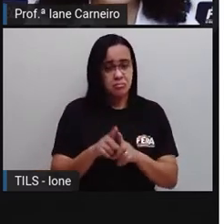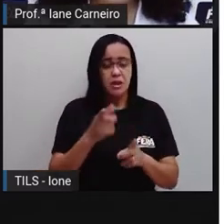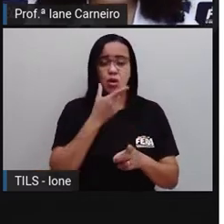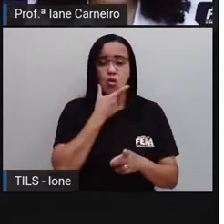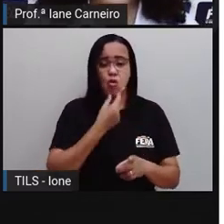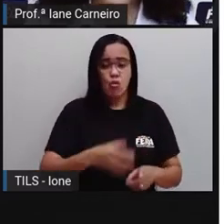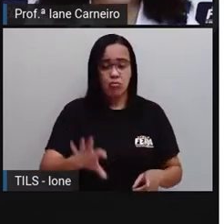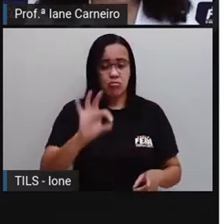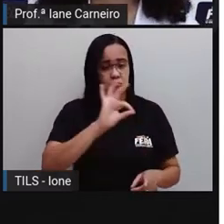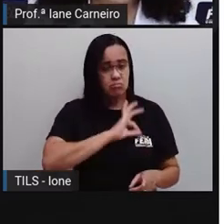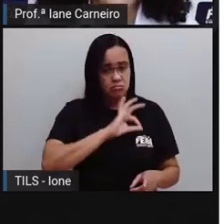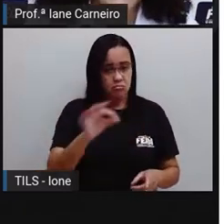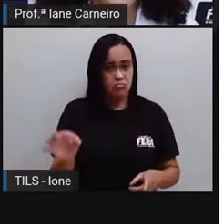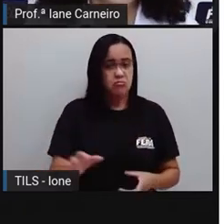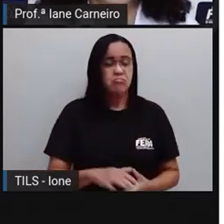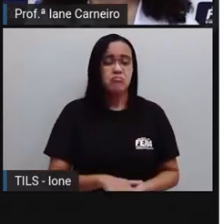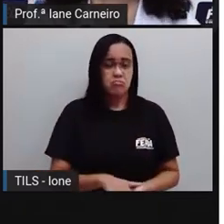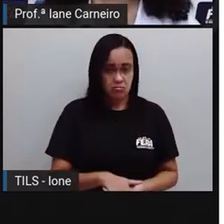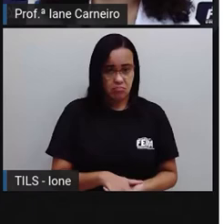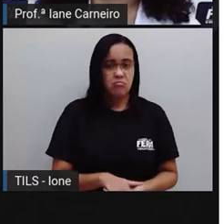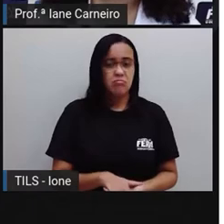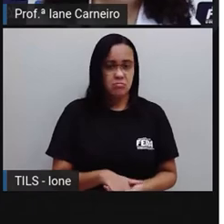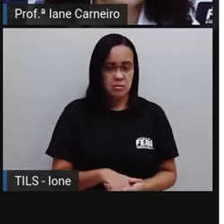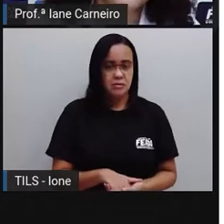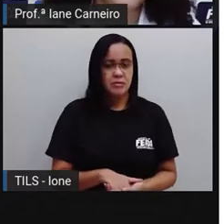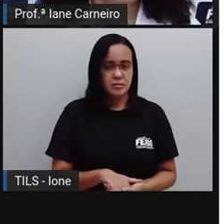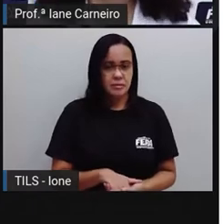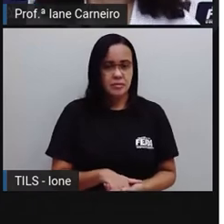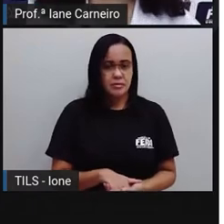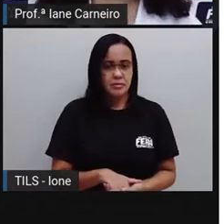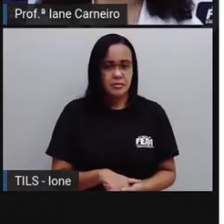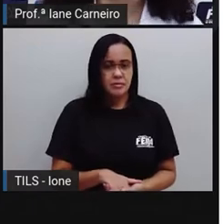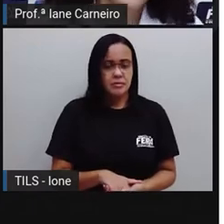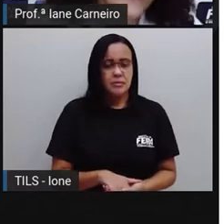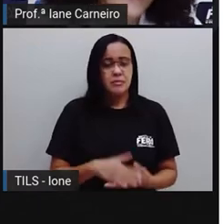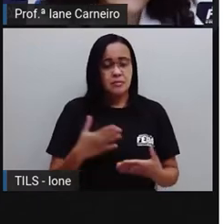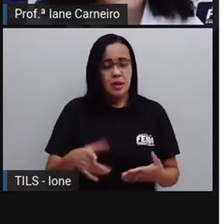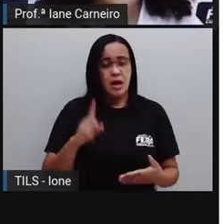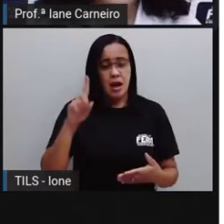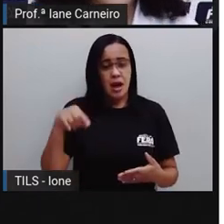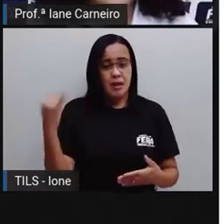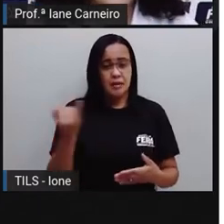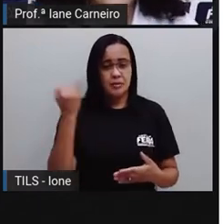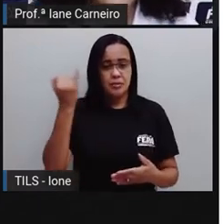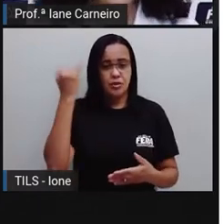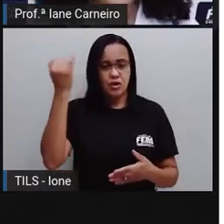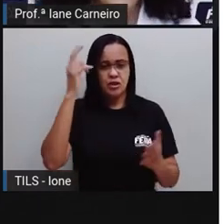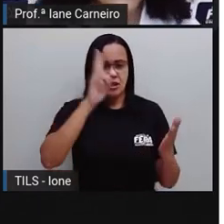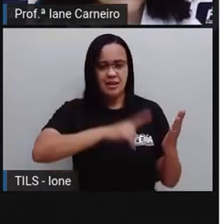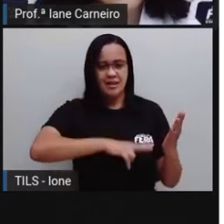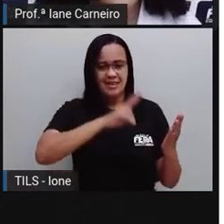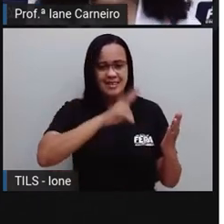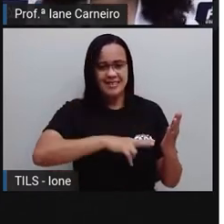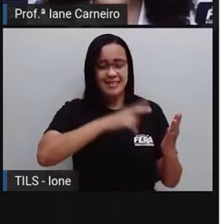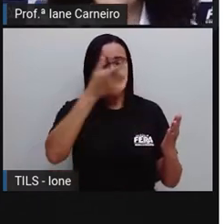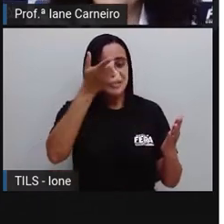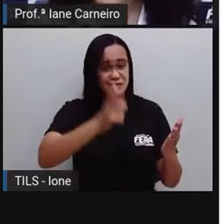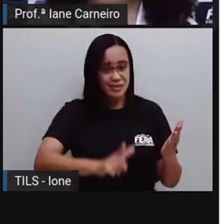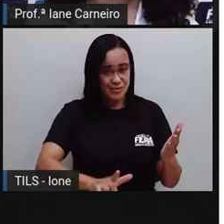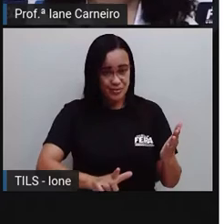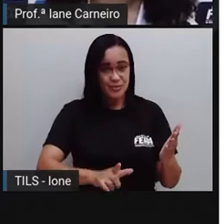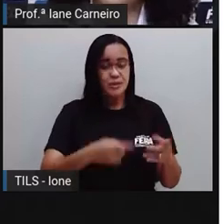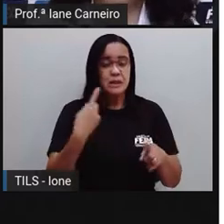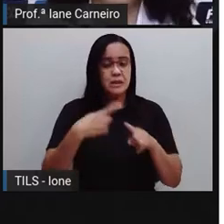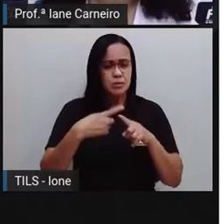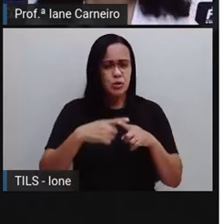criança que a gente e fica telegar por isso que é importante relé é quando você vai reler você vai ler eu tenho